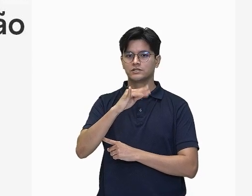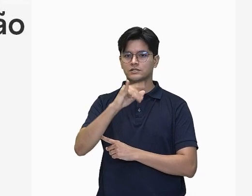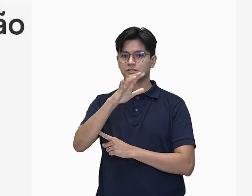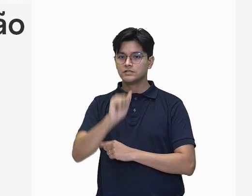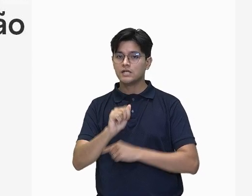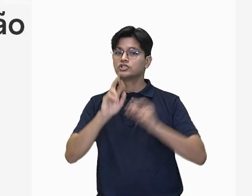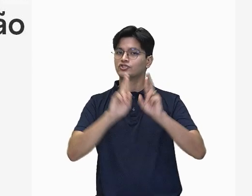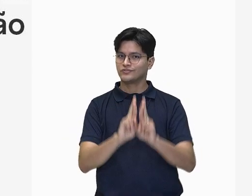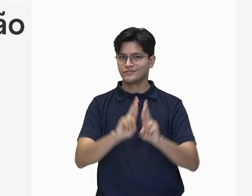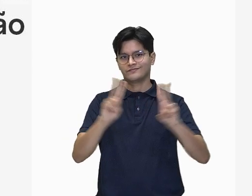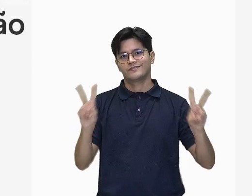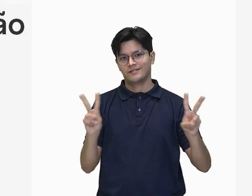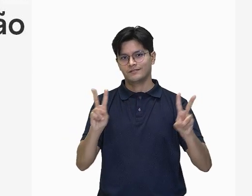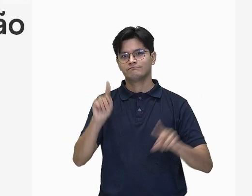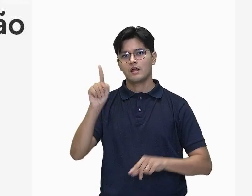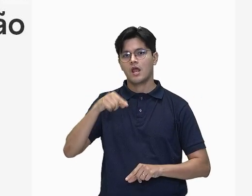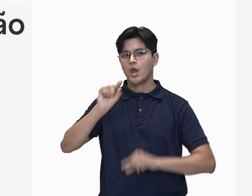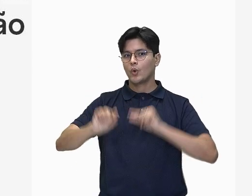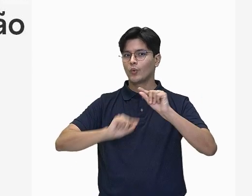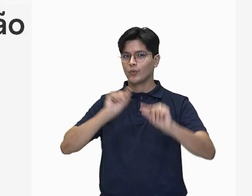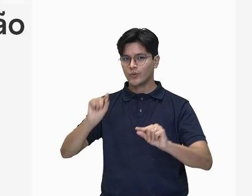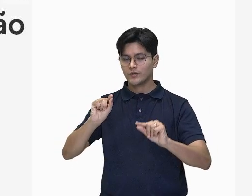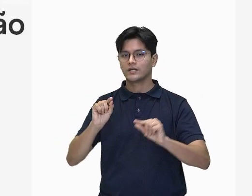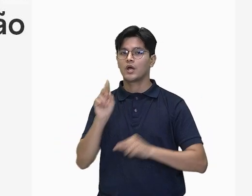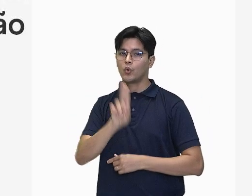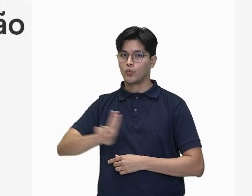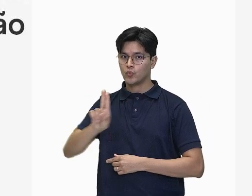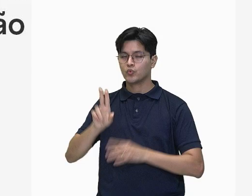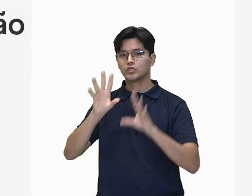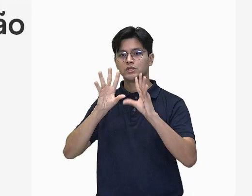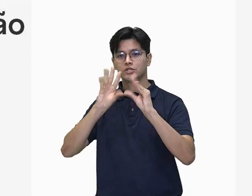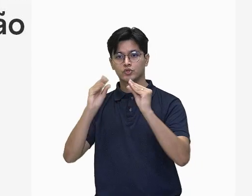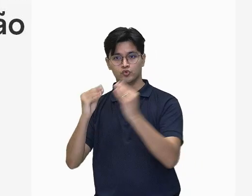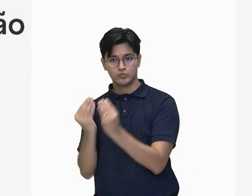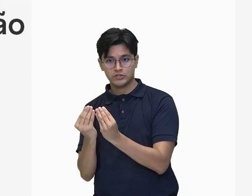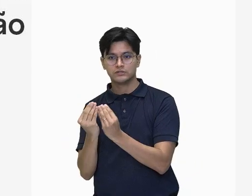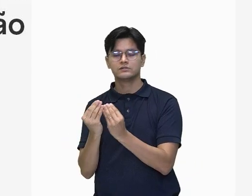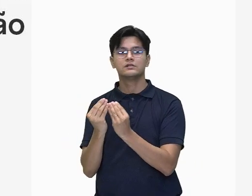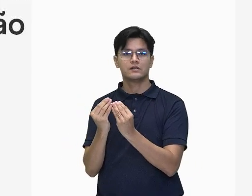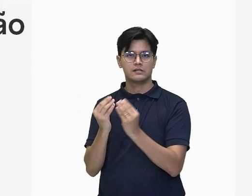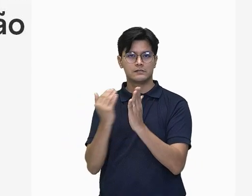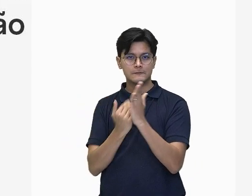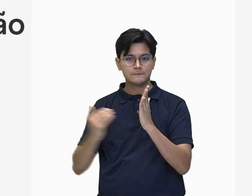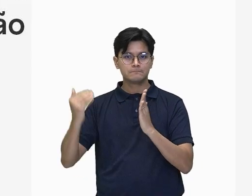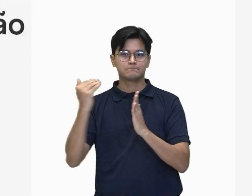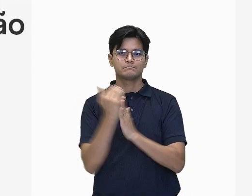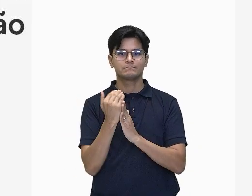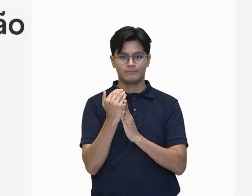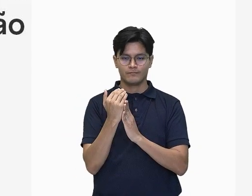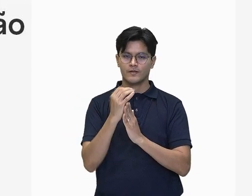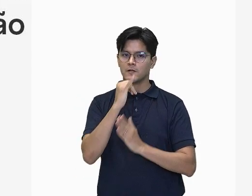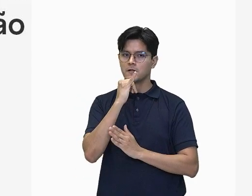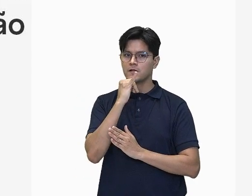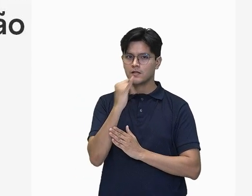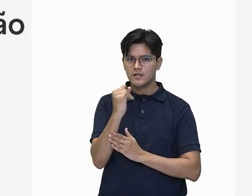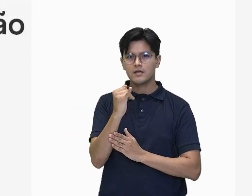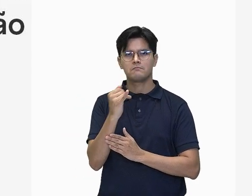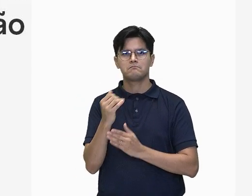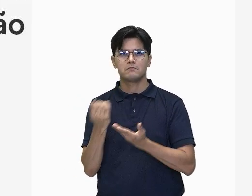basear na diluição extrema de substâncias vegetais, minerais ou até animais. O princípio